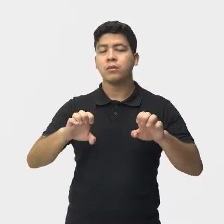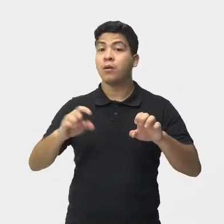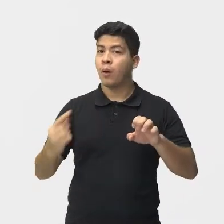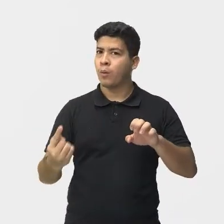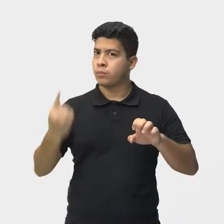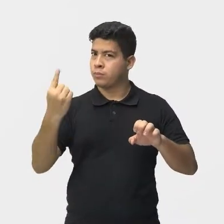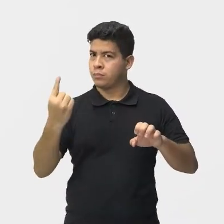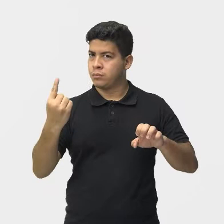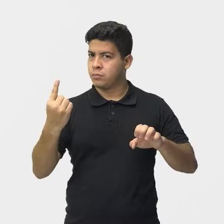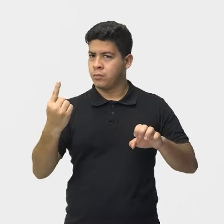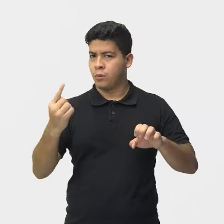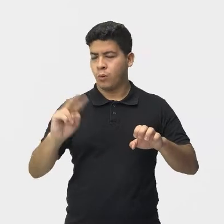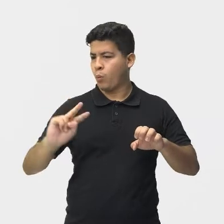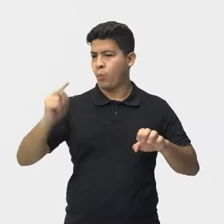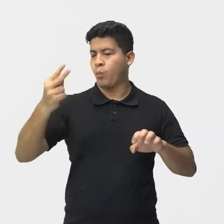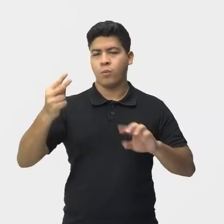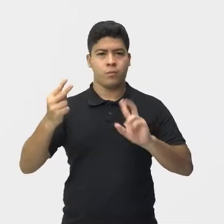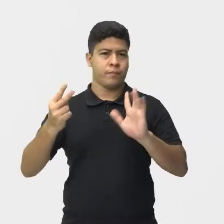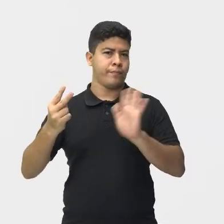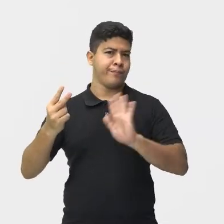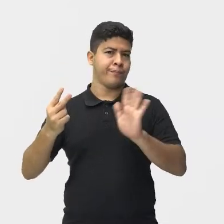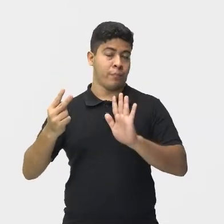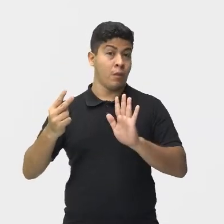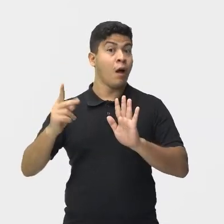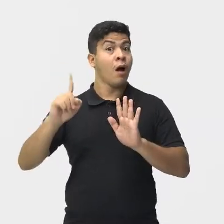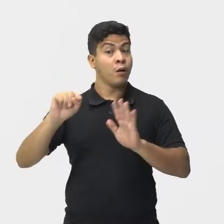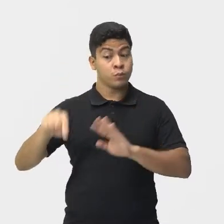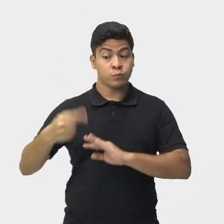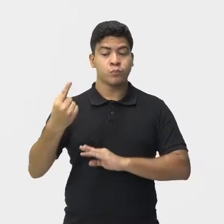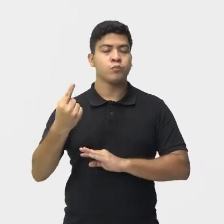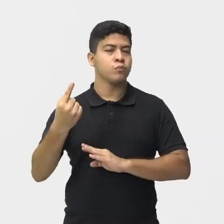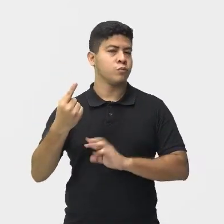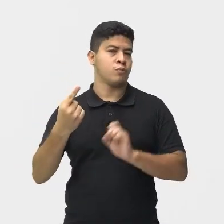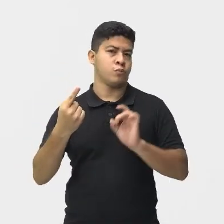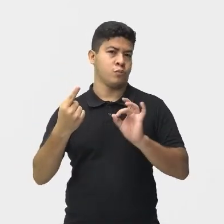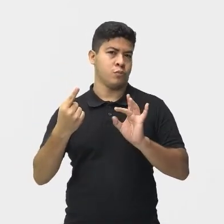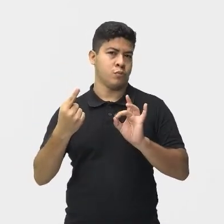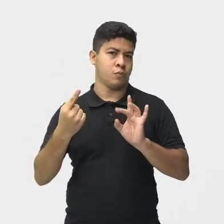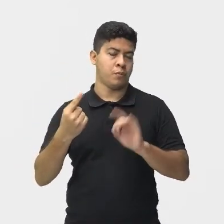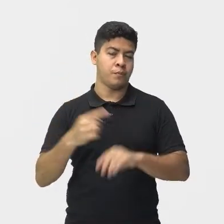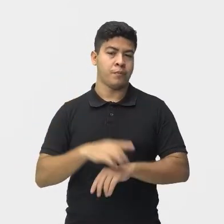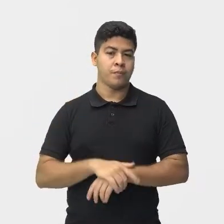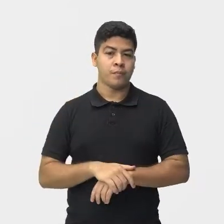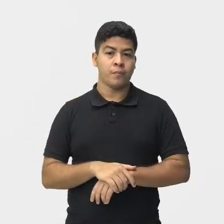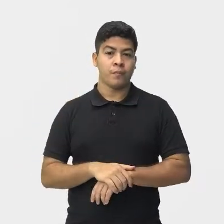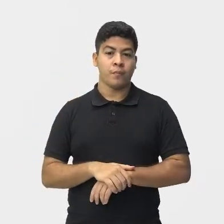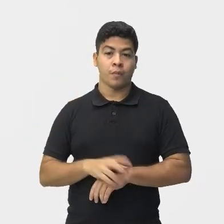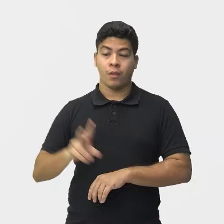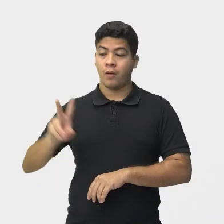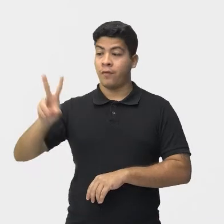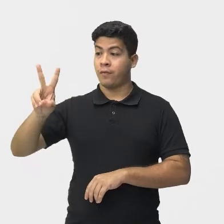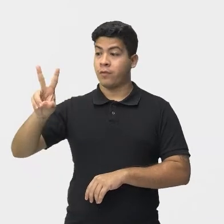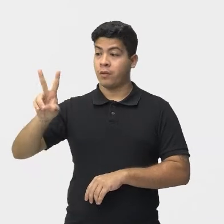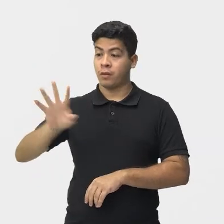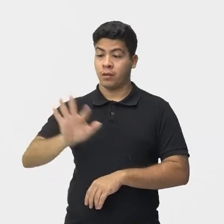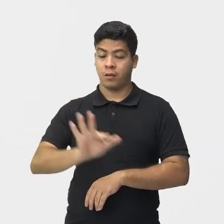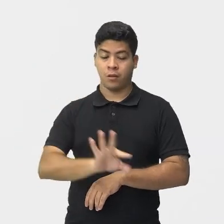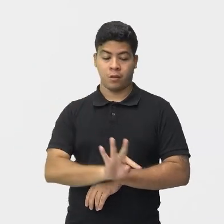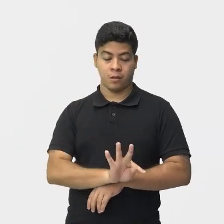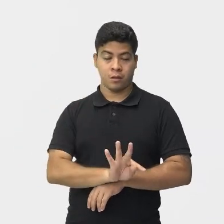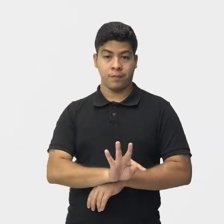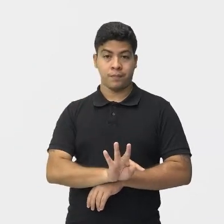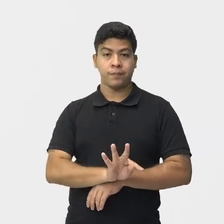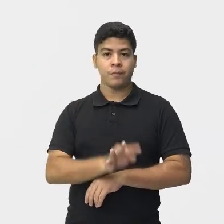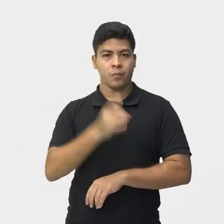né? A função da velocidade é V igual a V0 mais AT, como nós estamos vendo aí no gráfico, né?